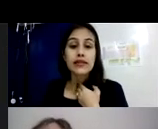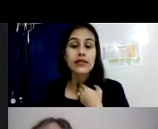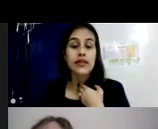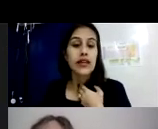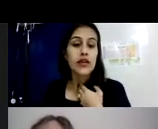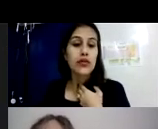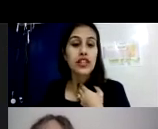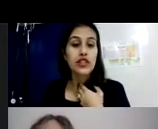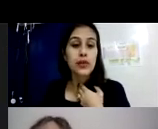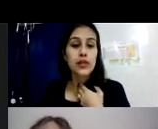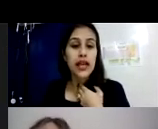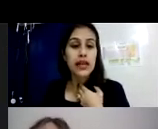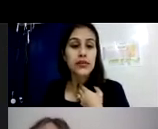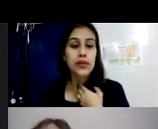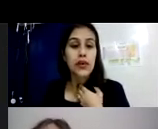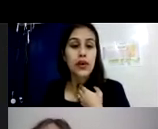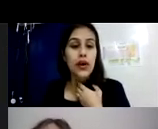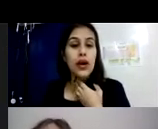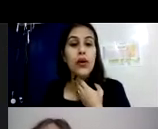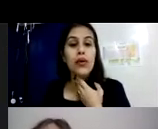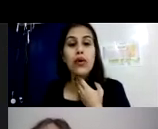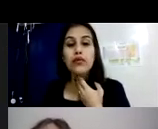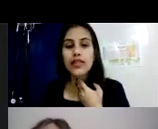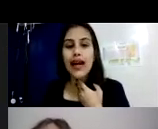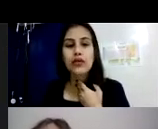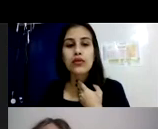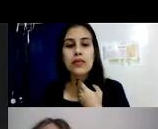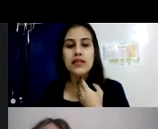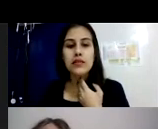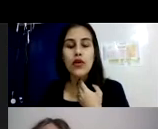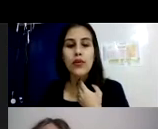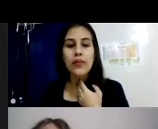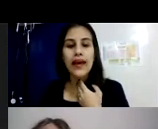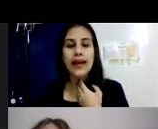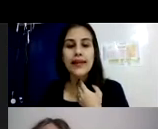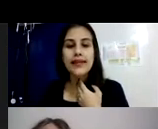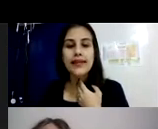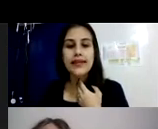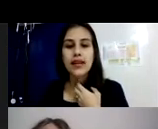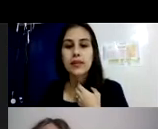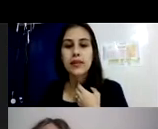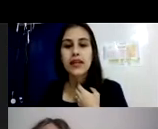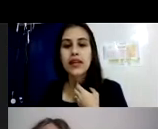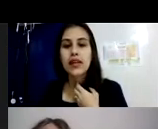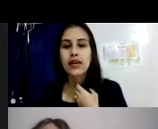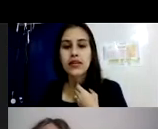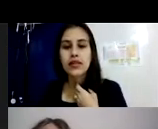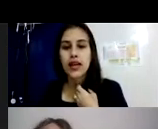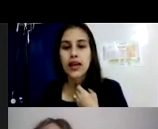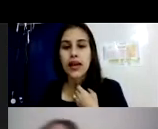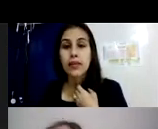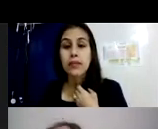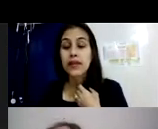E aqui com 20%, obstáculos mesmo, como pedras,